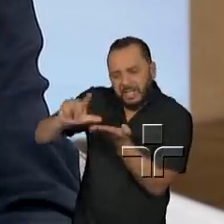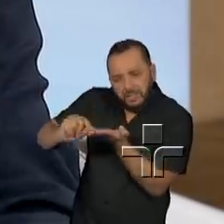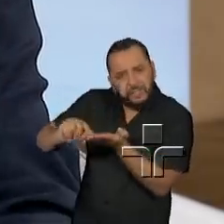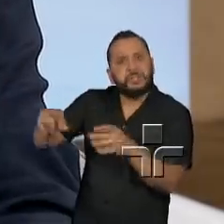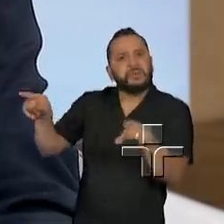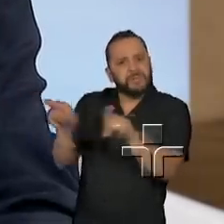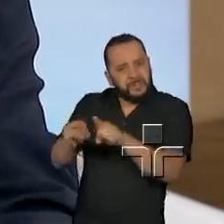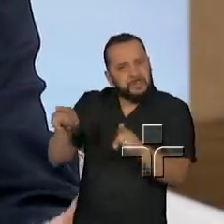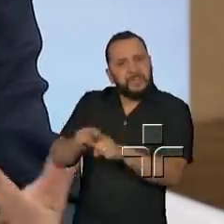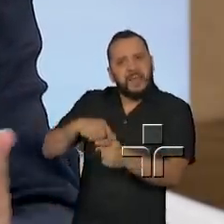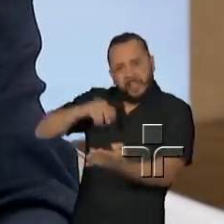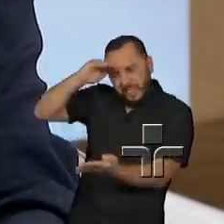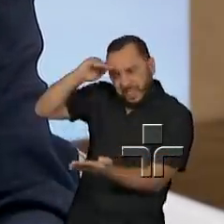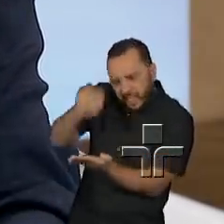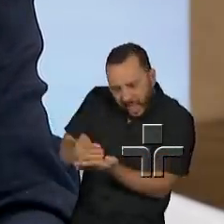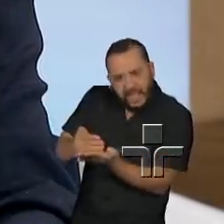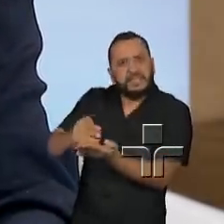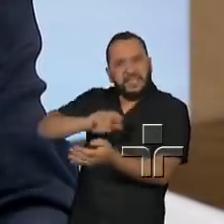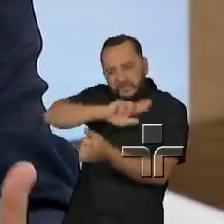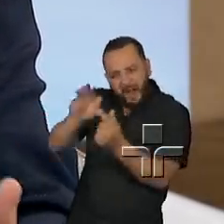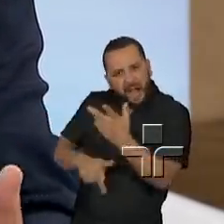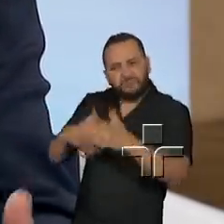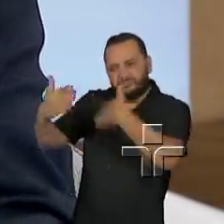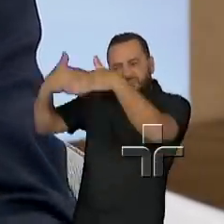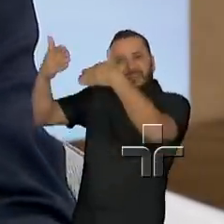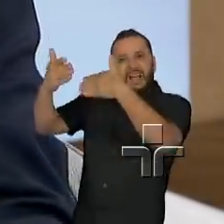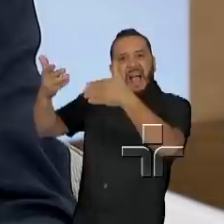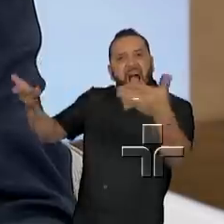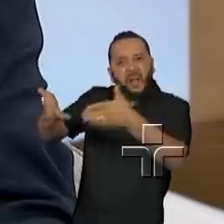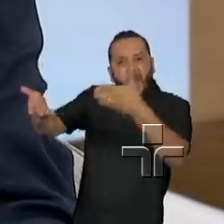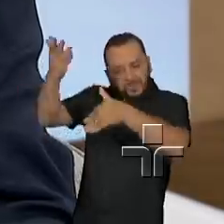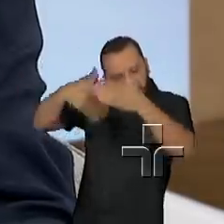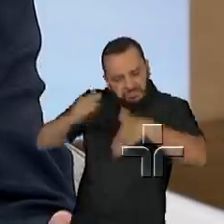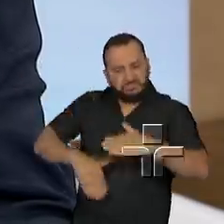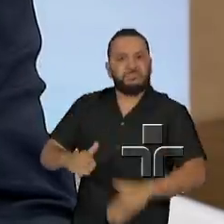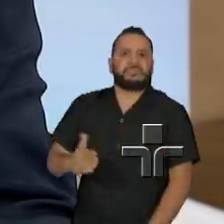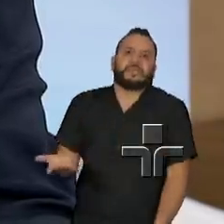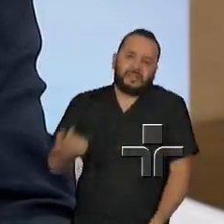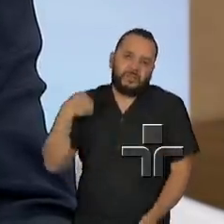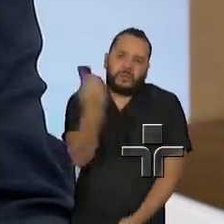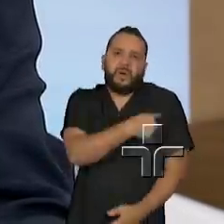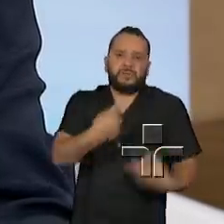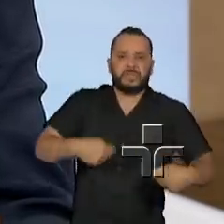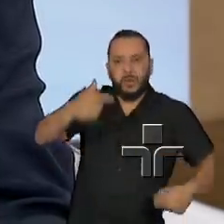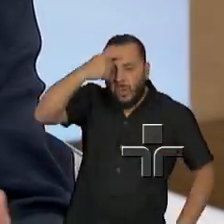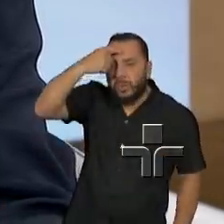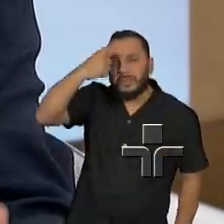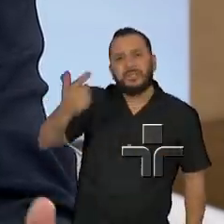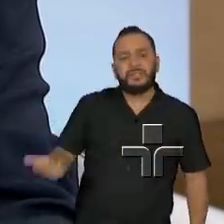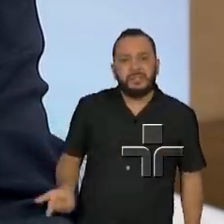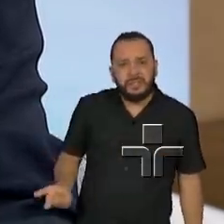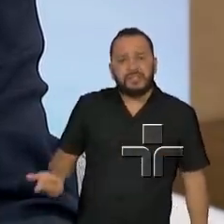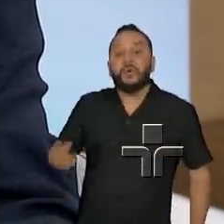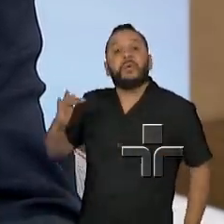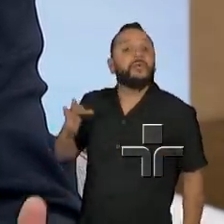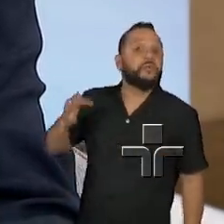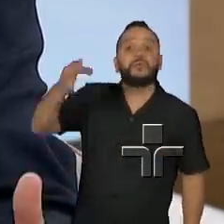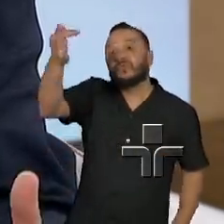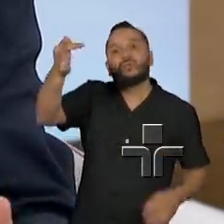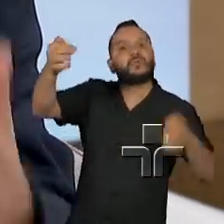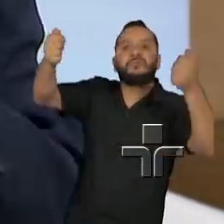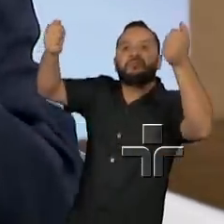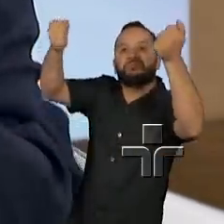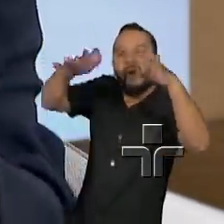estava crescendo e agora nós estamos andando para trás. É preciso urgentemente que as pessoas se conscientizem que não haverá futuro se